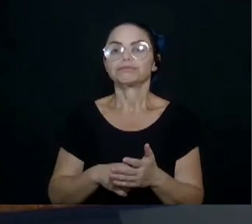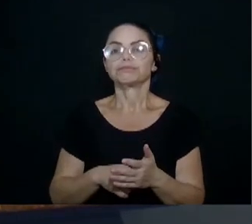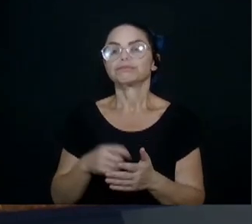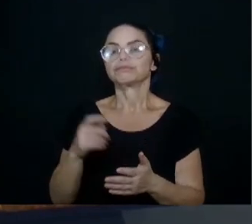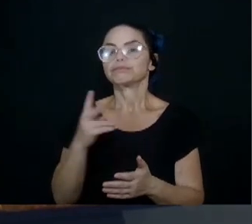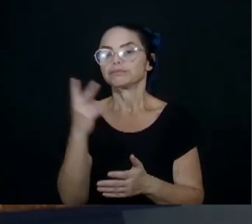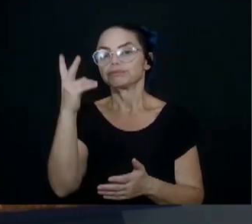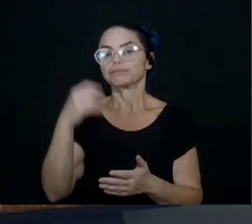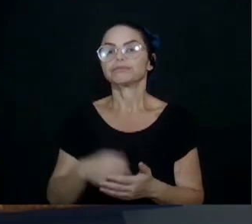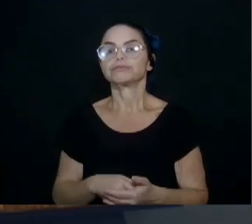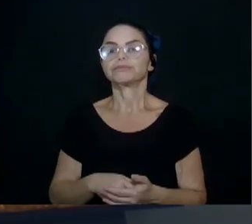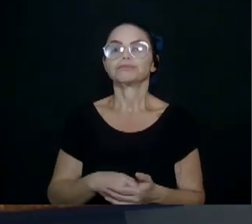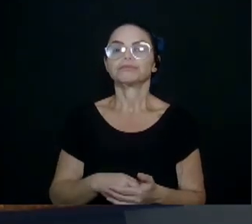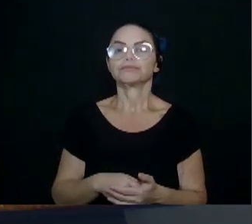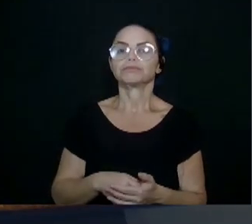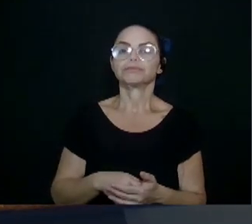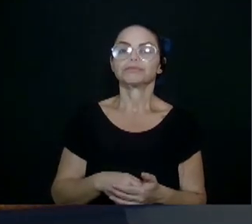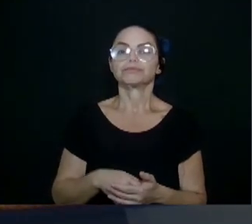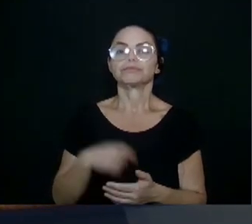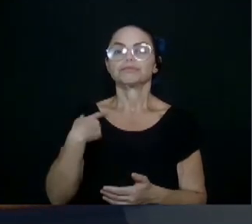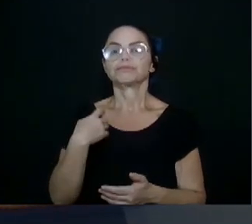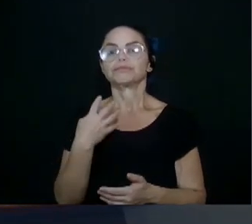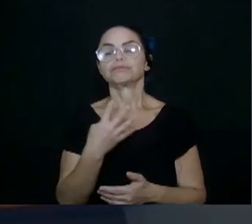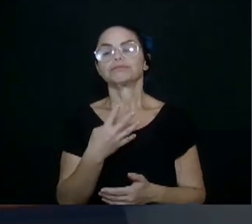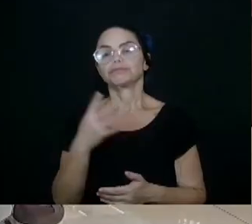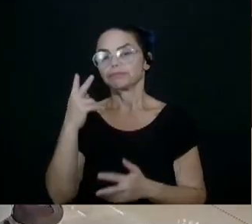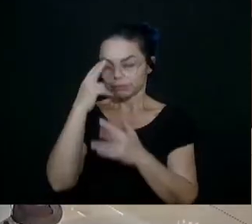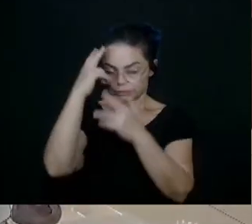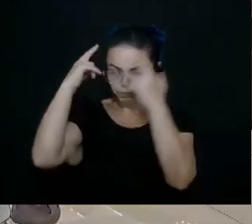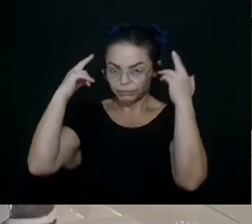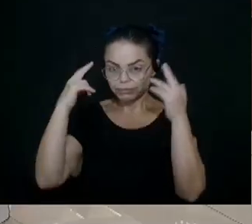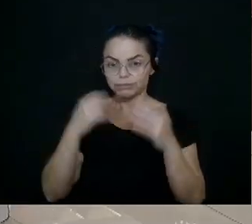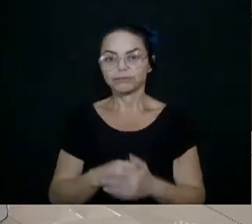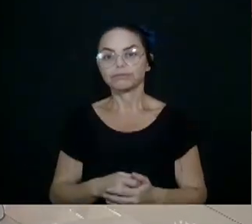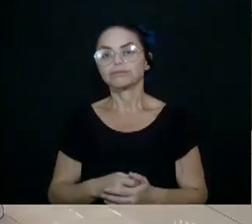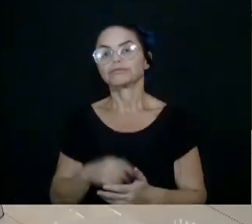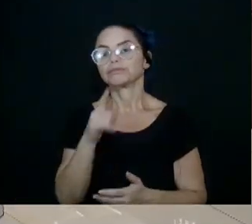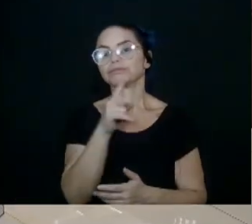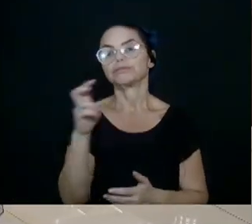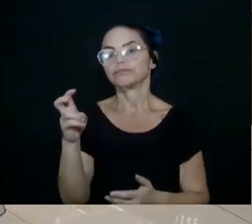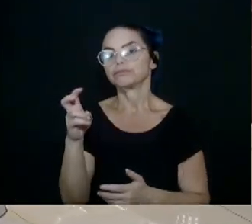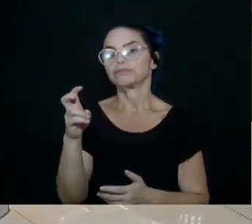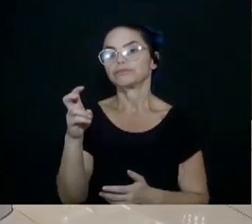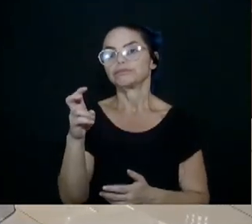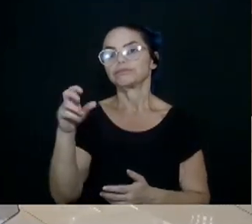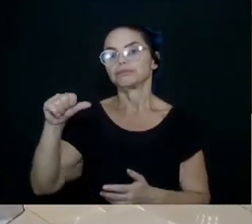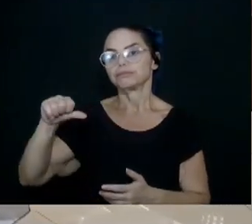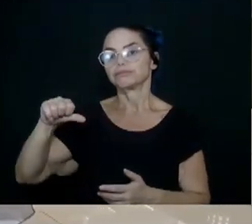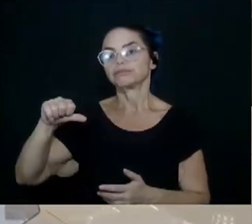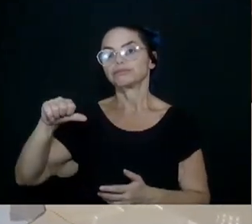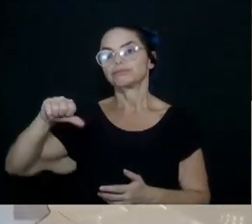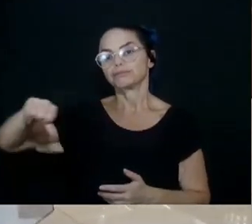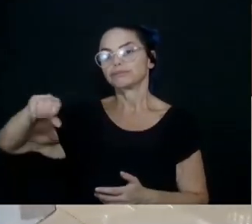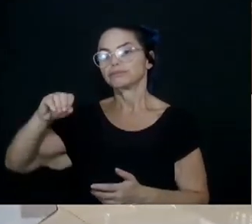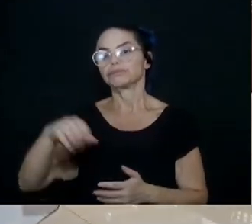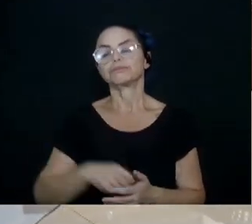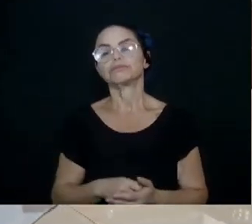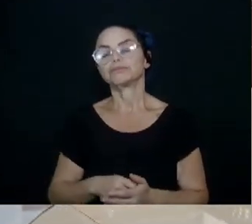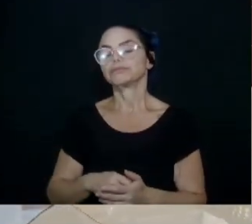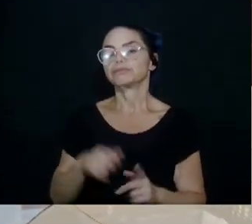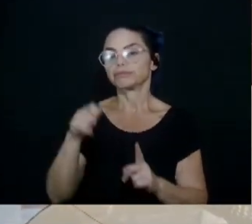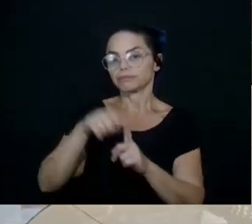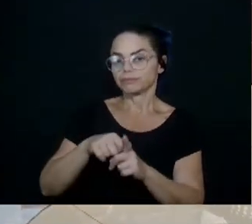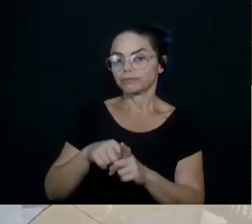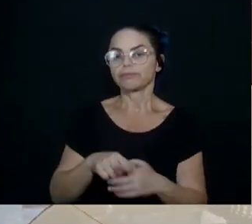uma assinatura de corte de cabelo ilimitado sai por R$ 159,90. R$ 159,90. E hoje, para